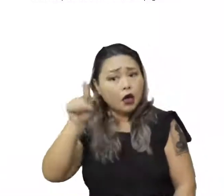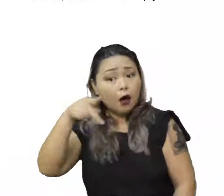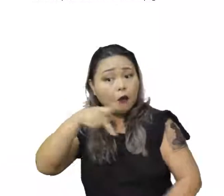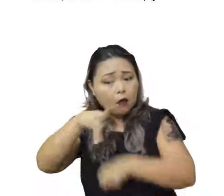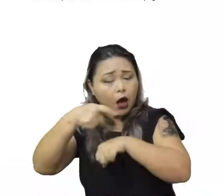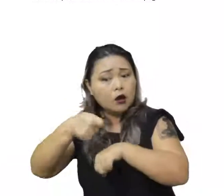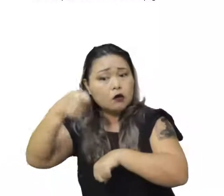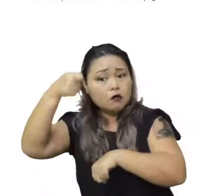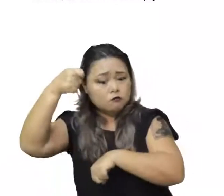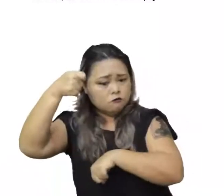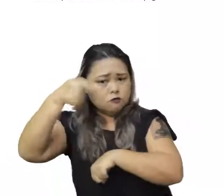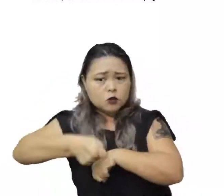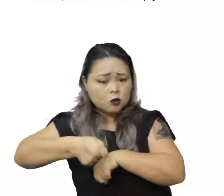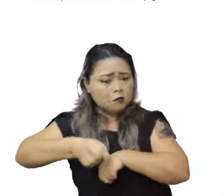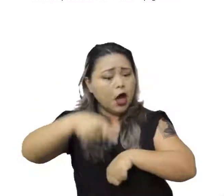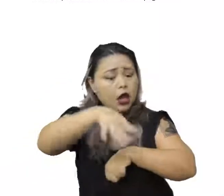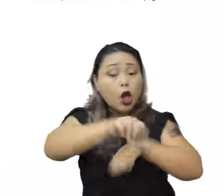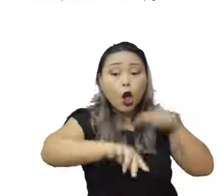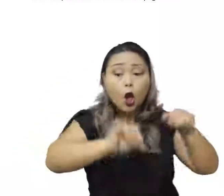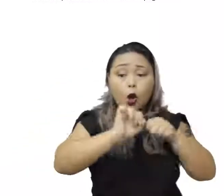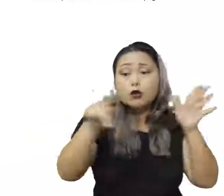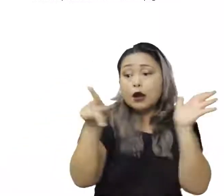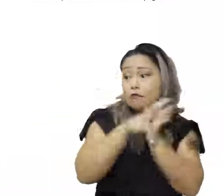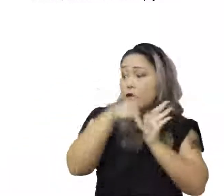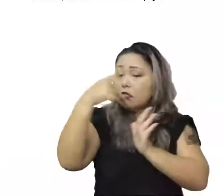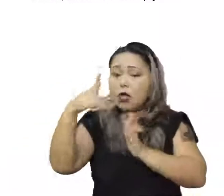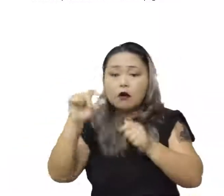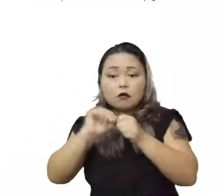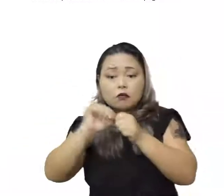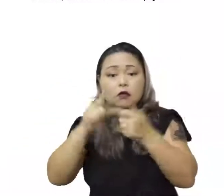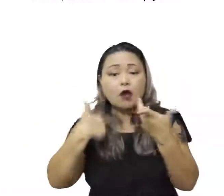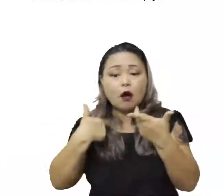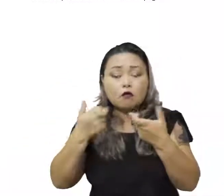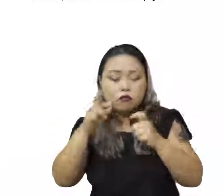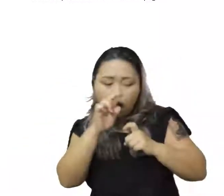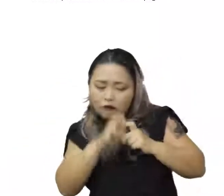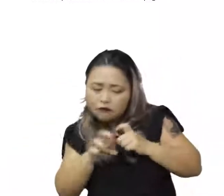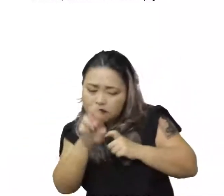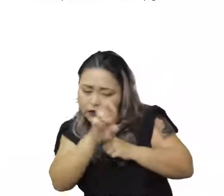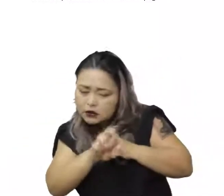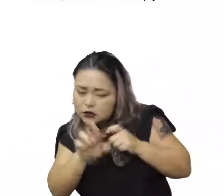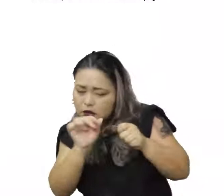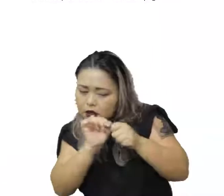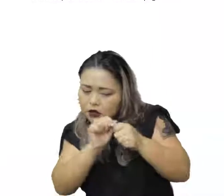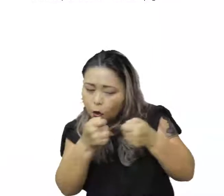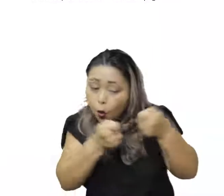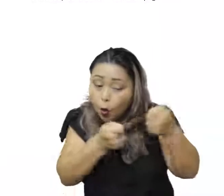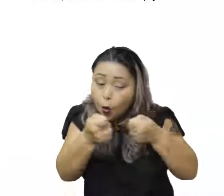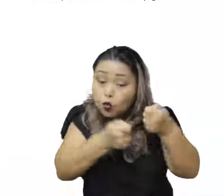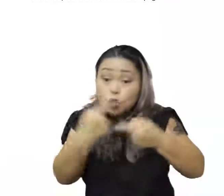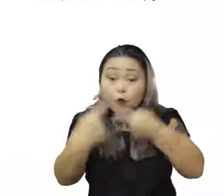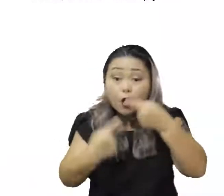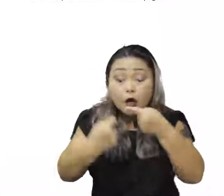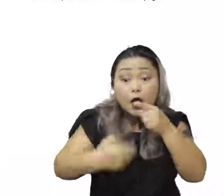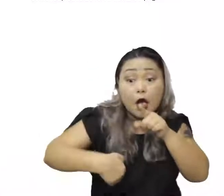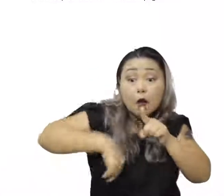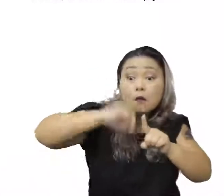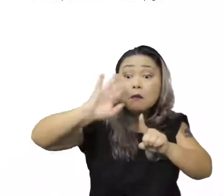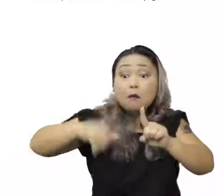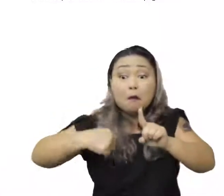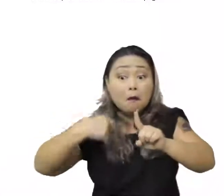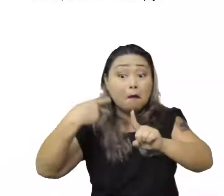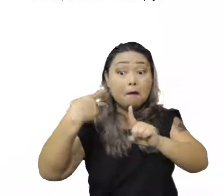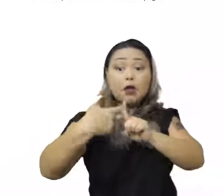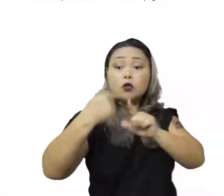colônia americana, ampliou sobre ela a fiscalização e o controle político, aumentou a cobrança de impostos